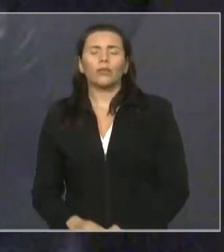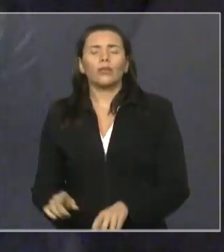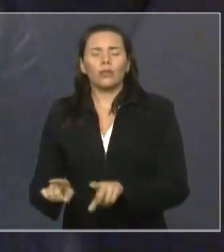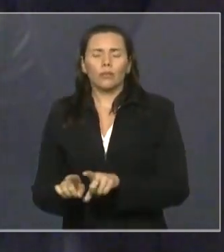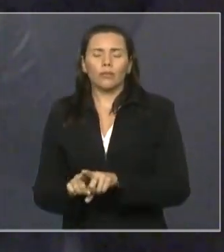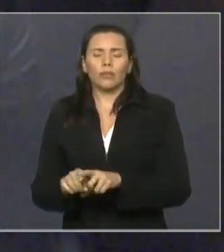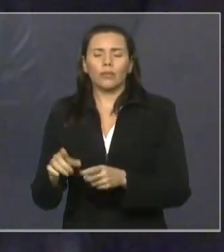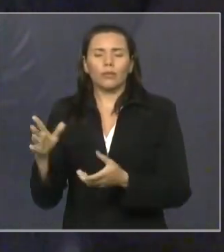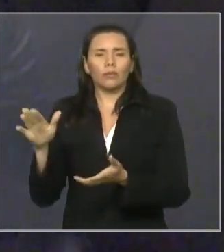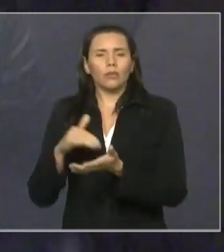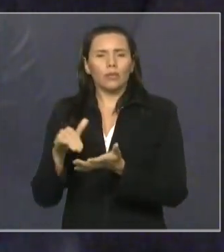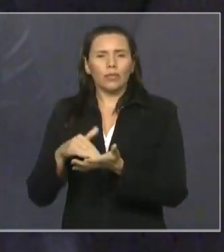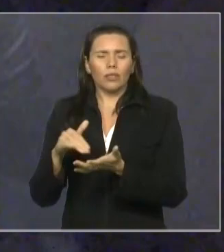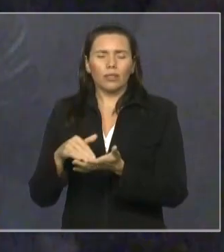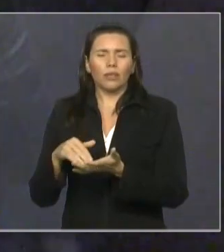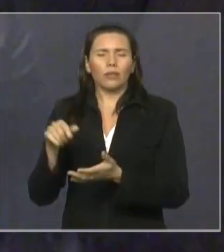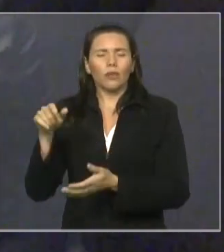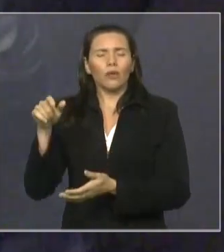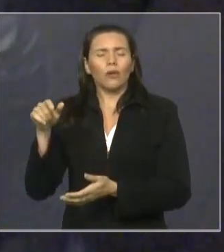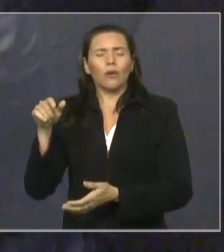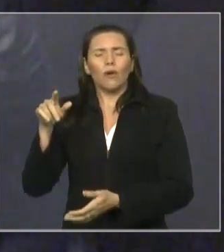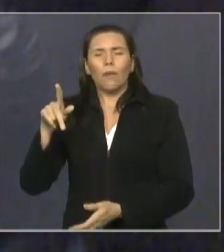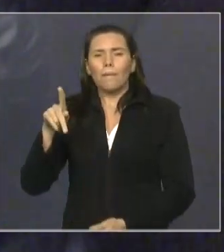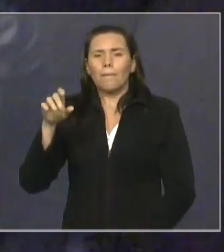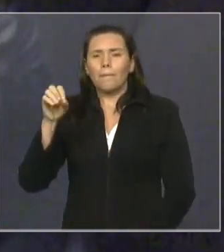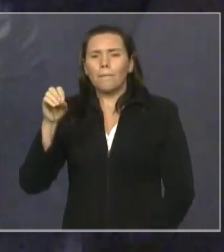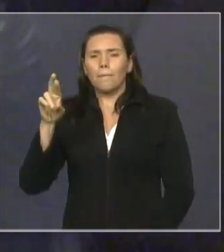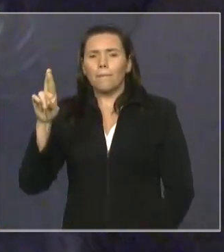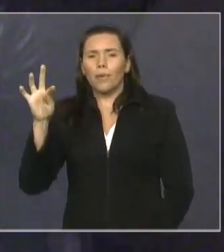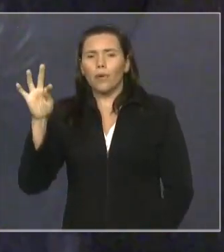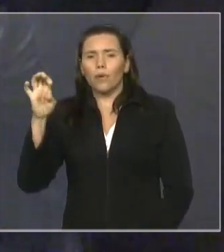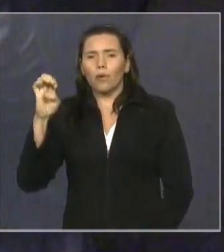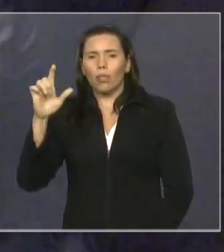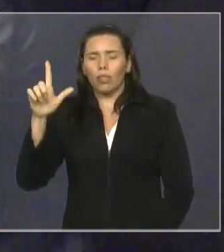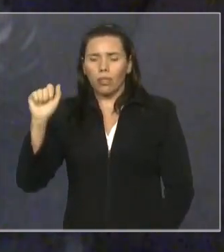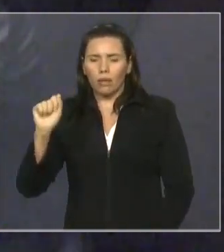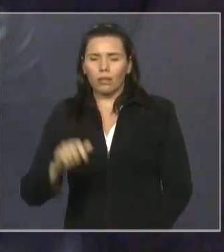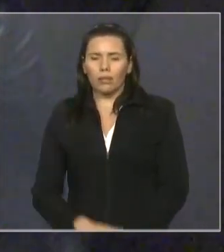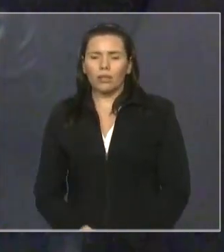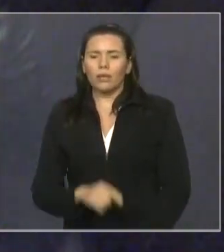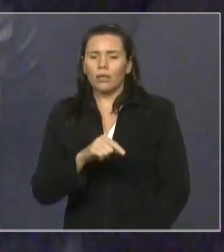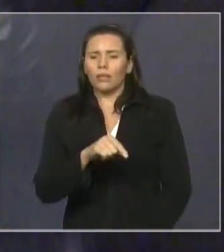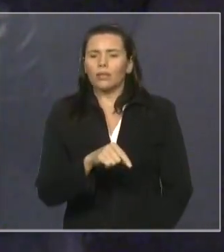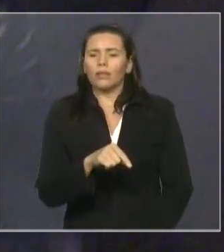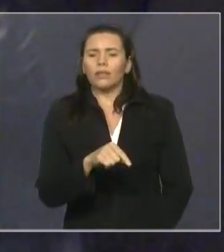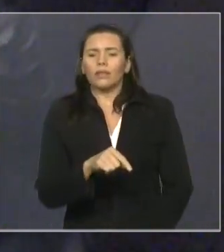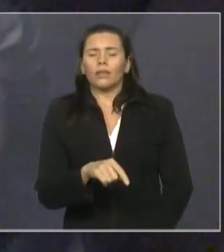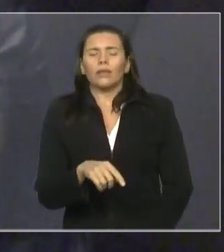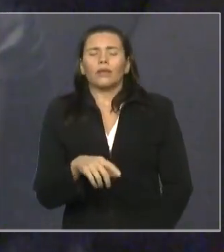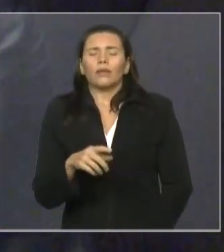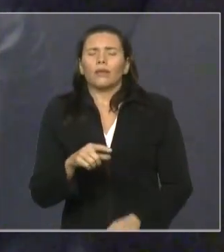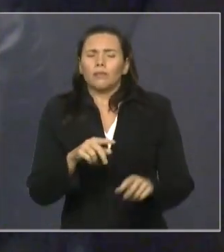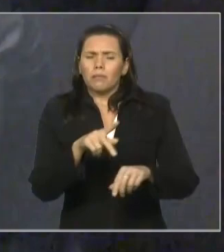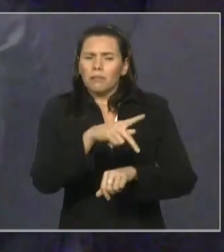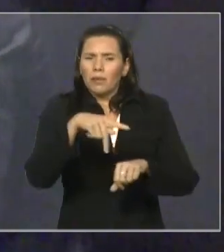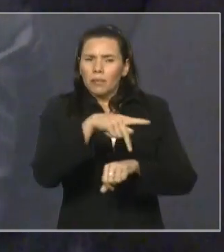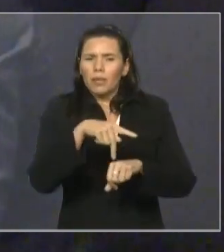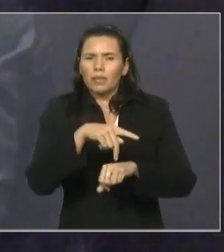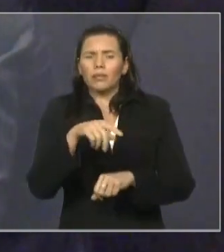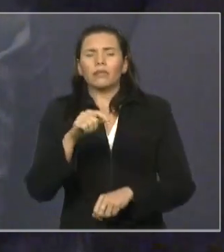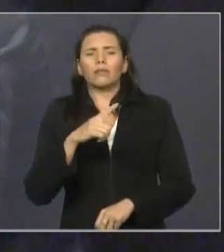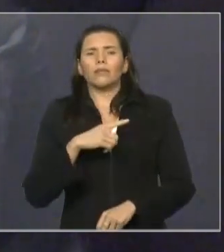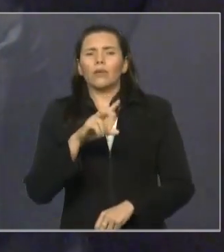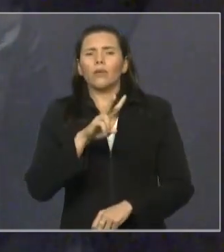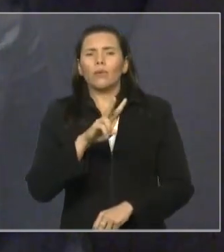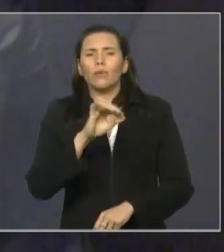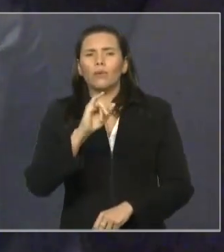na unidade do Viva Cidadão, lá da Beira-Mar, onde vai ser inaugurada, nas próximas semanas, nos próximos meses, um ponto de